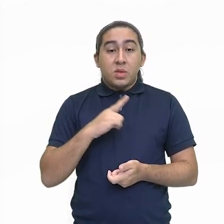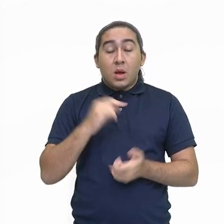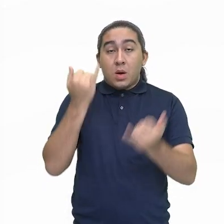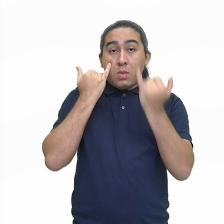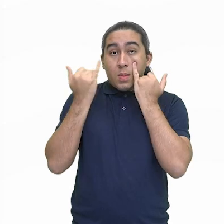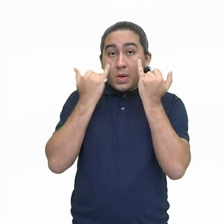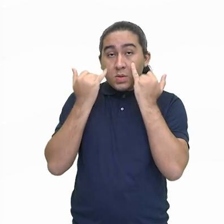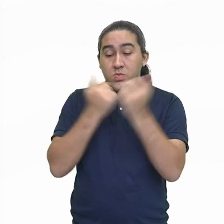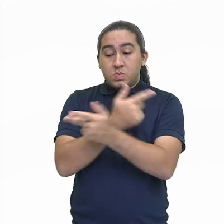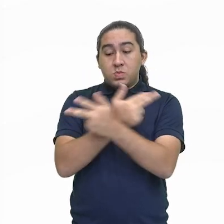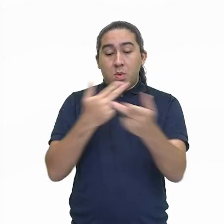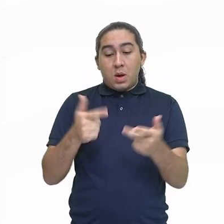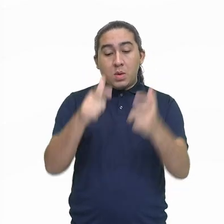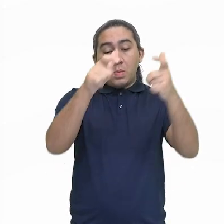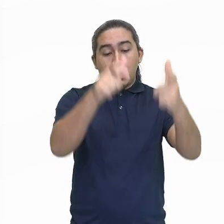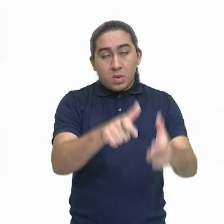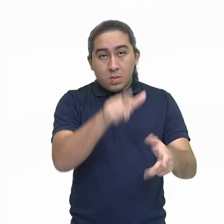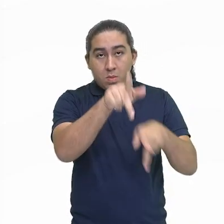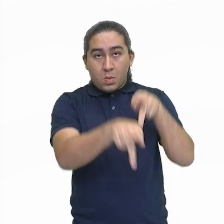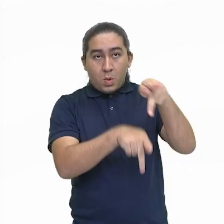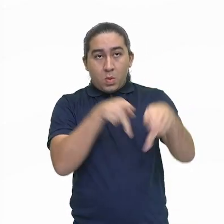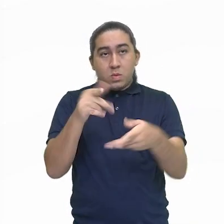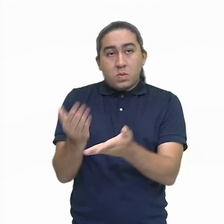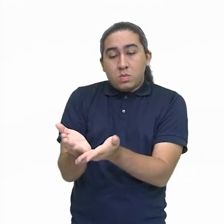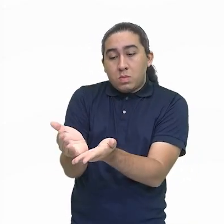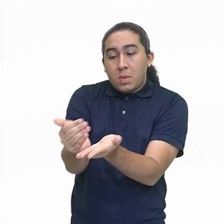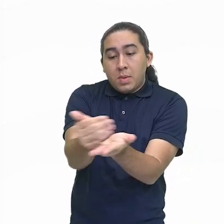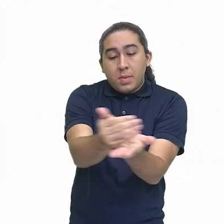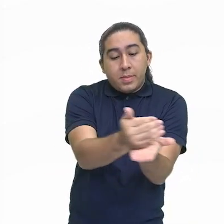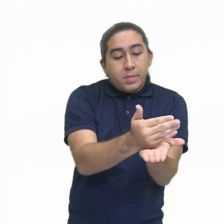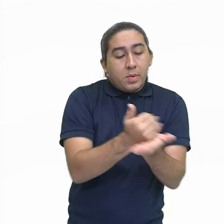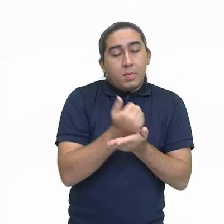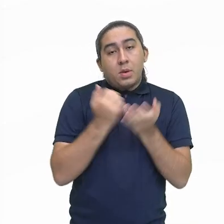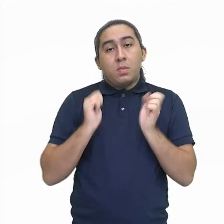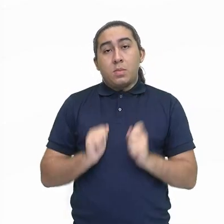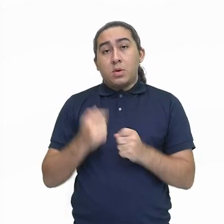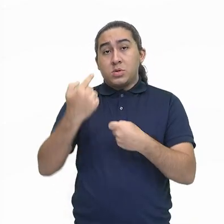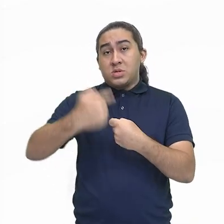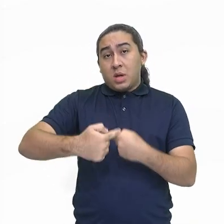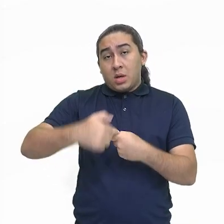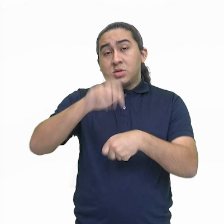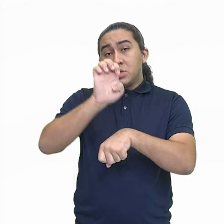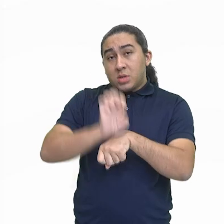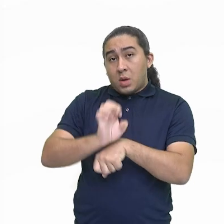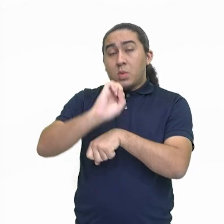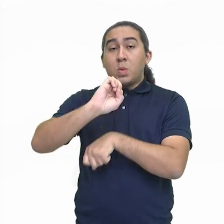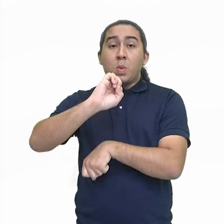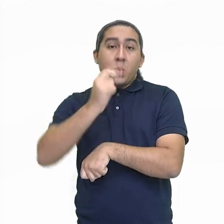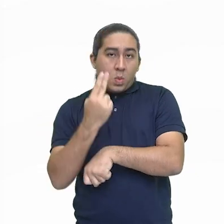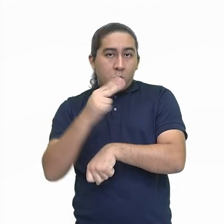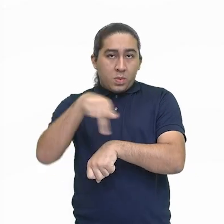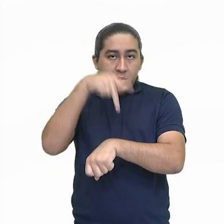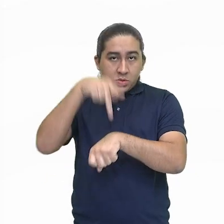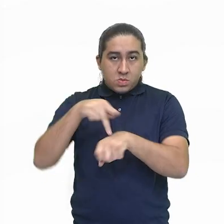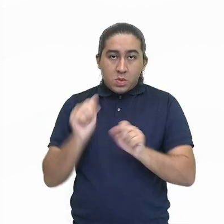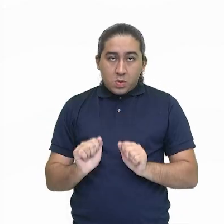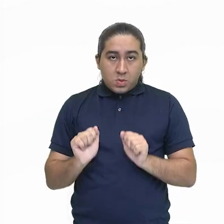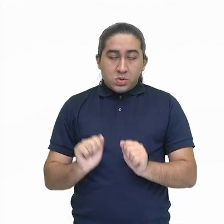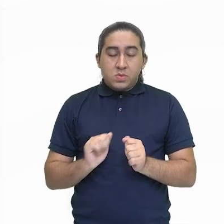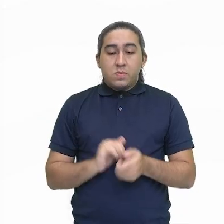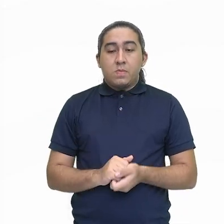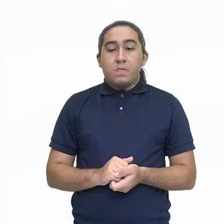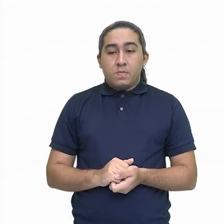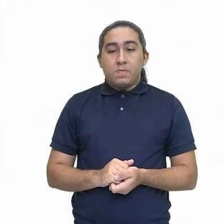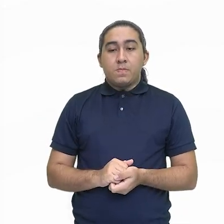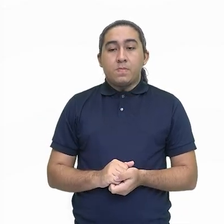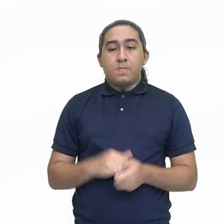dados de uma determinada população, seja ela de uma cidade, de um estado, ou até mesmo de um país. E a